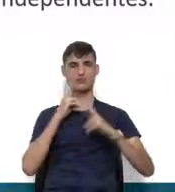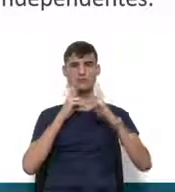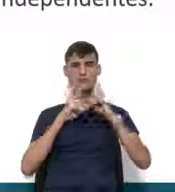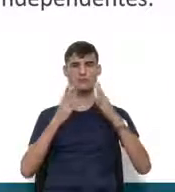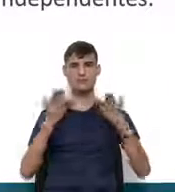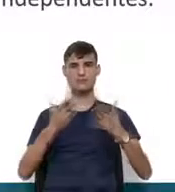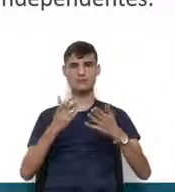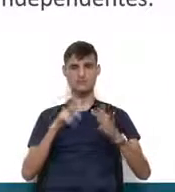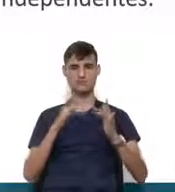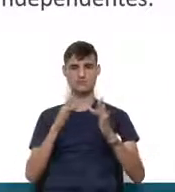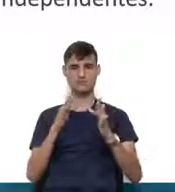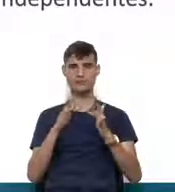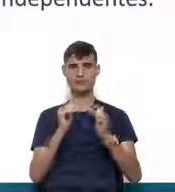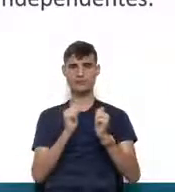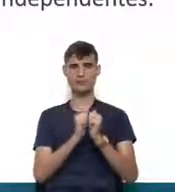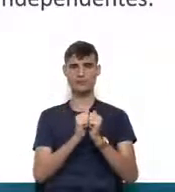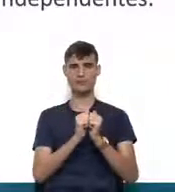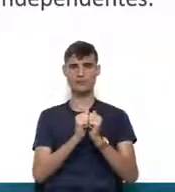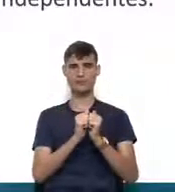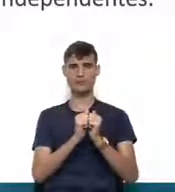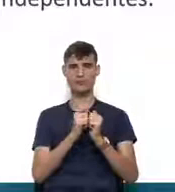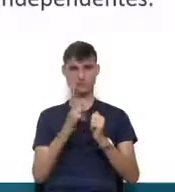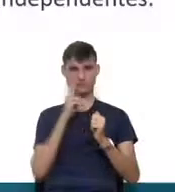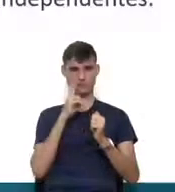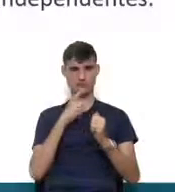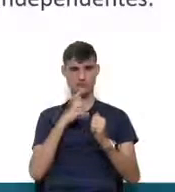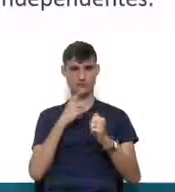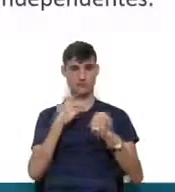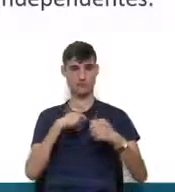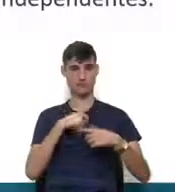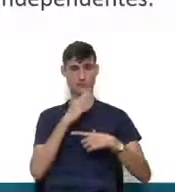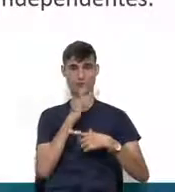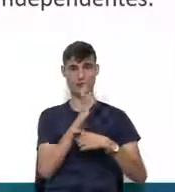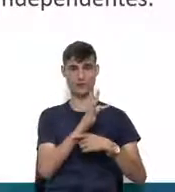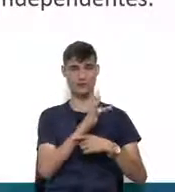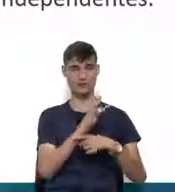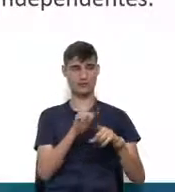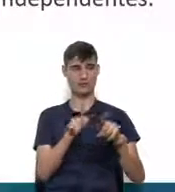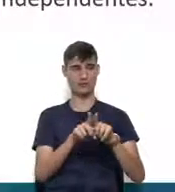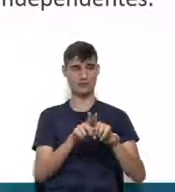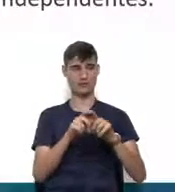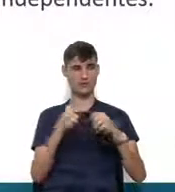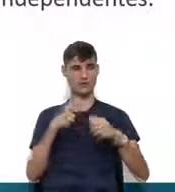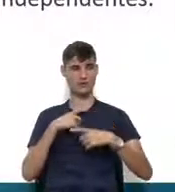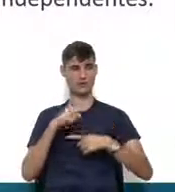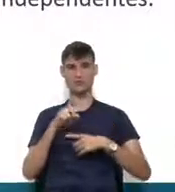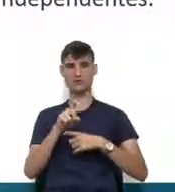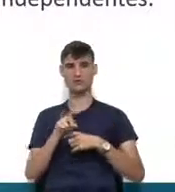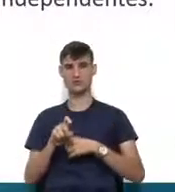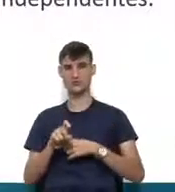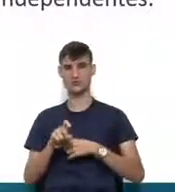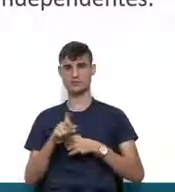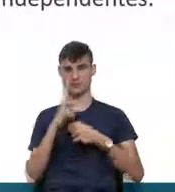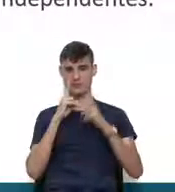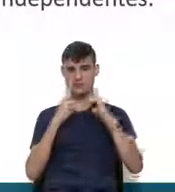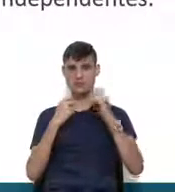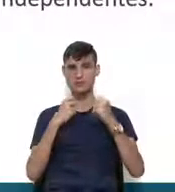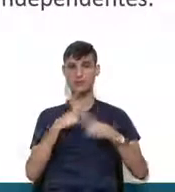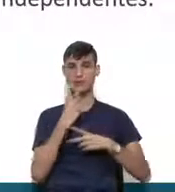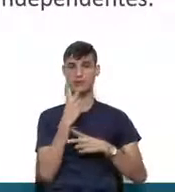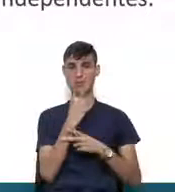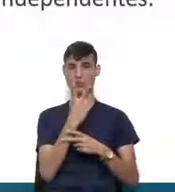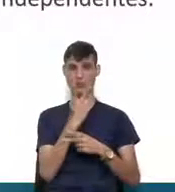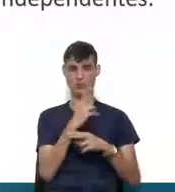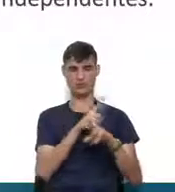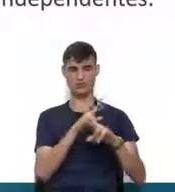dizer aqui em relação? Reparem que aqui está dependendo de t, e aqui está dependendo de x. Estamos dependendo de